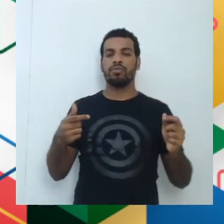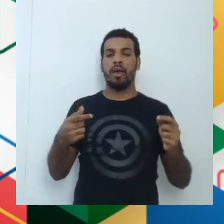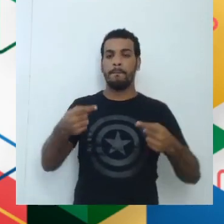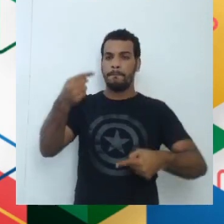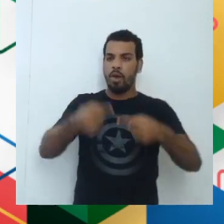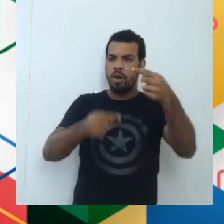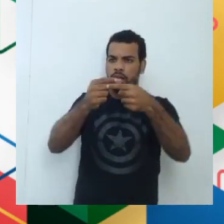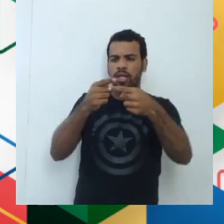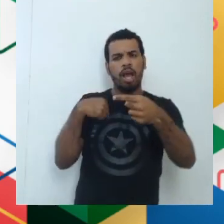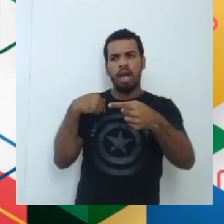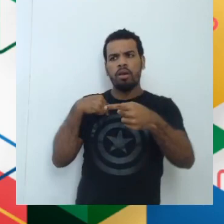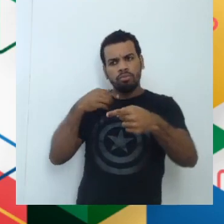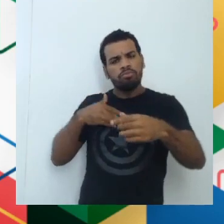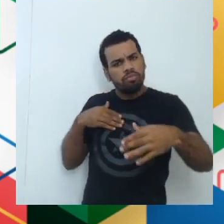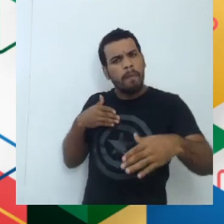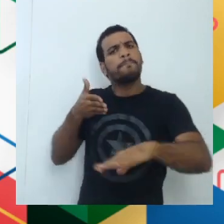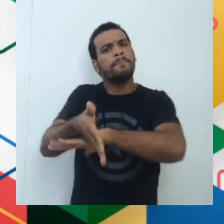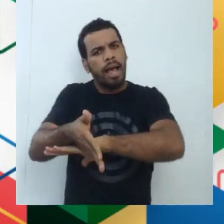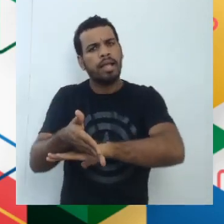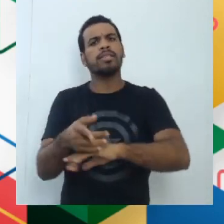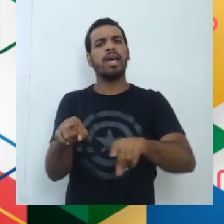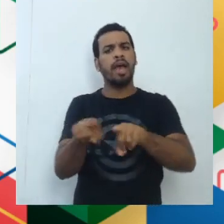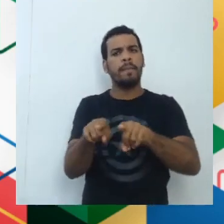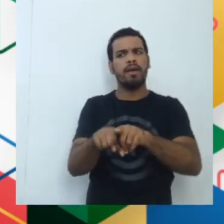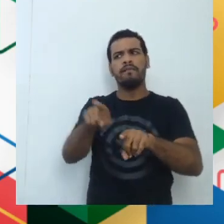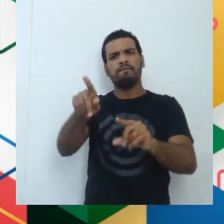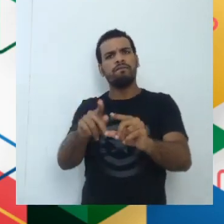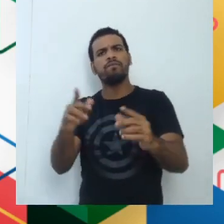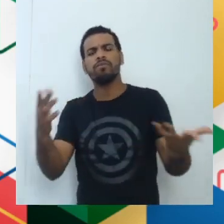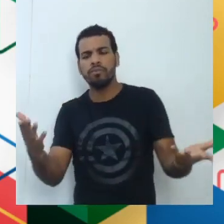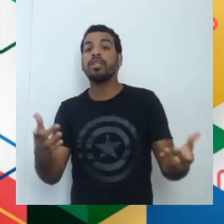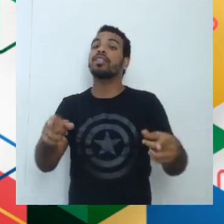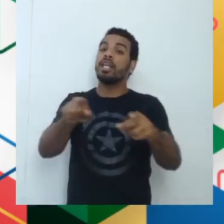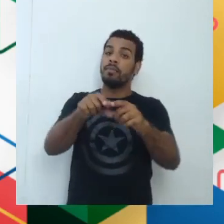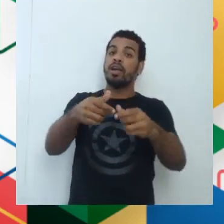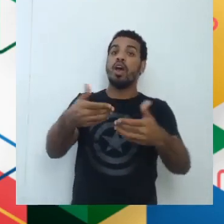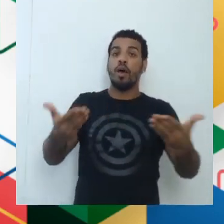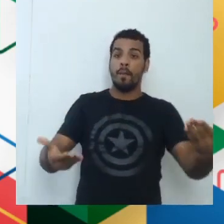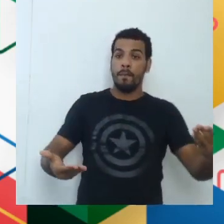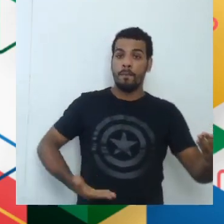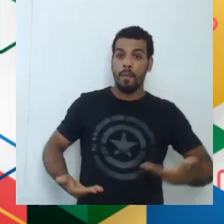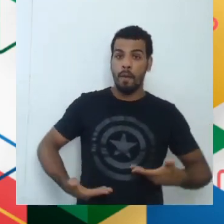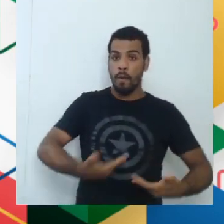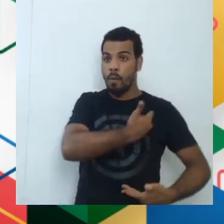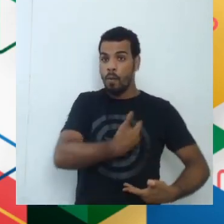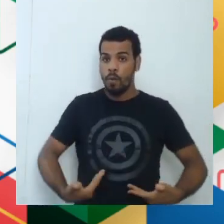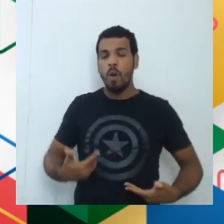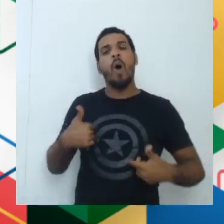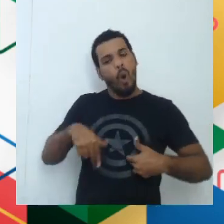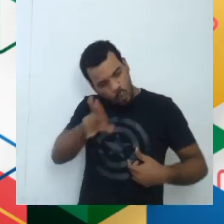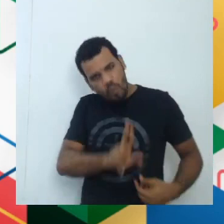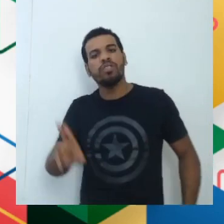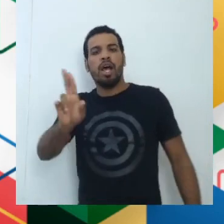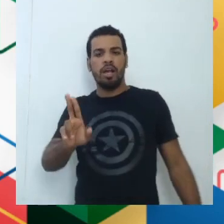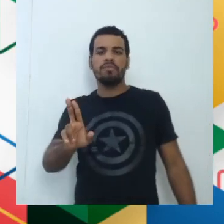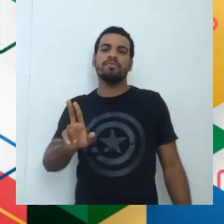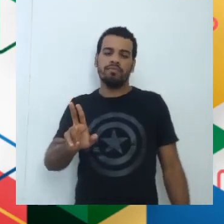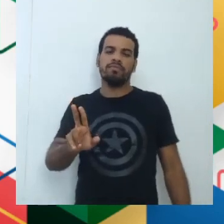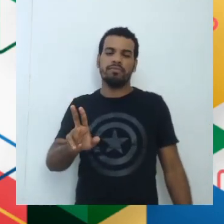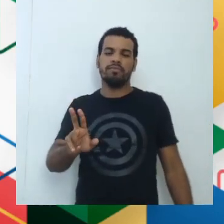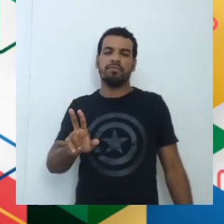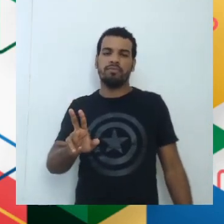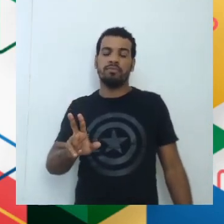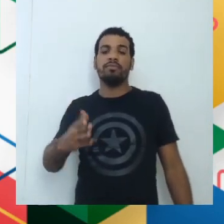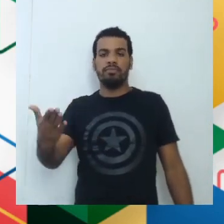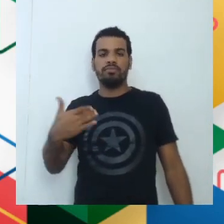do Estado e poder usufruir os serviços ofertados por órgãos estatais. Então, a gente tem